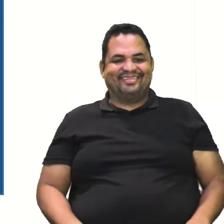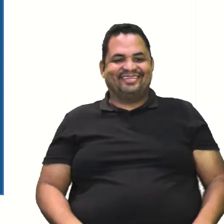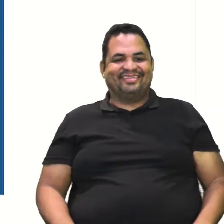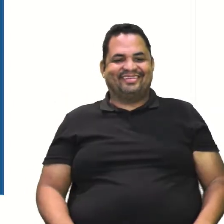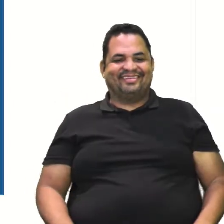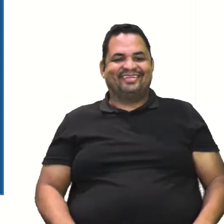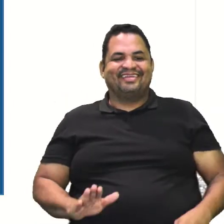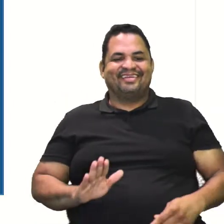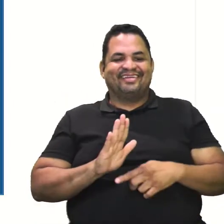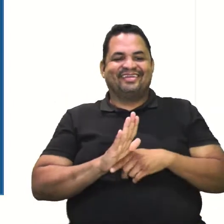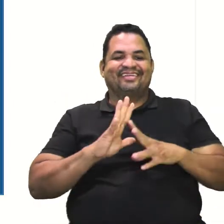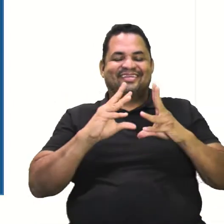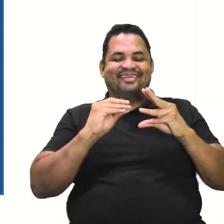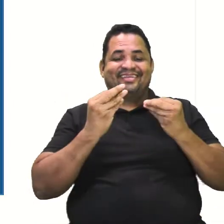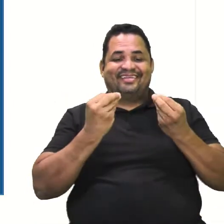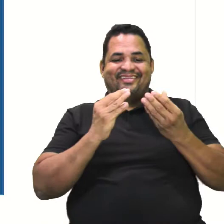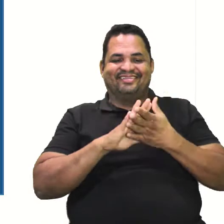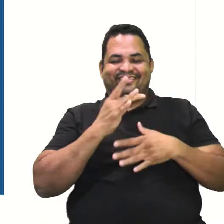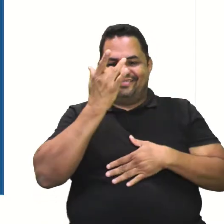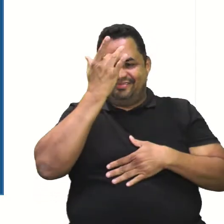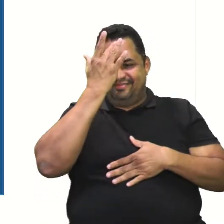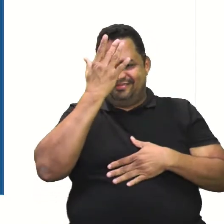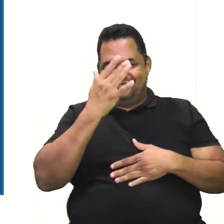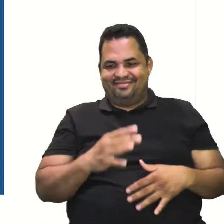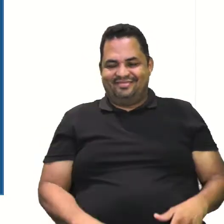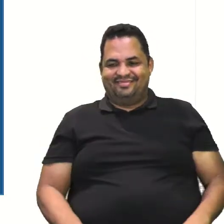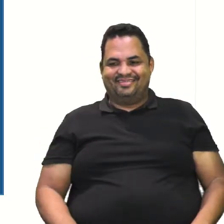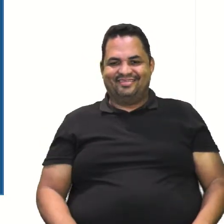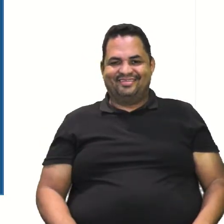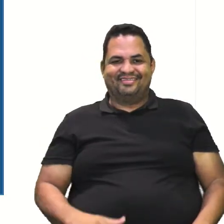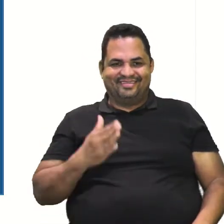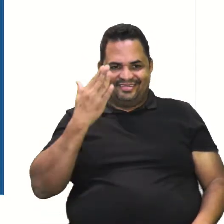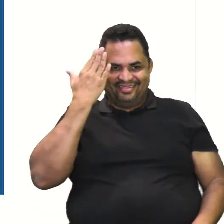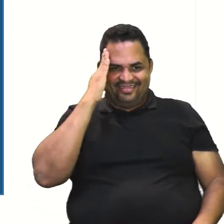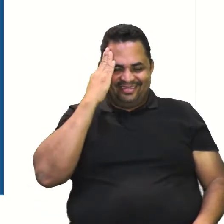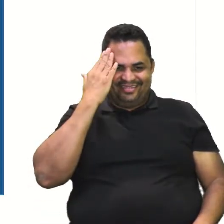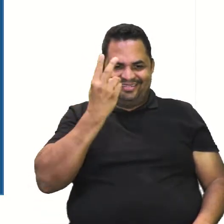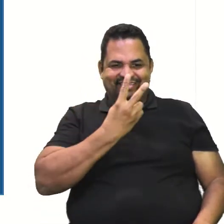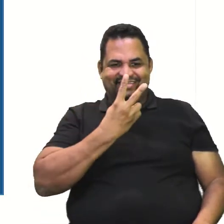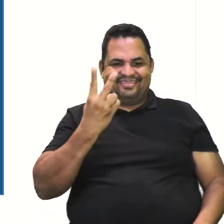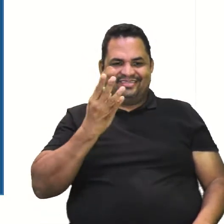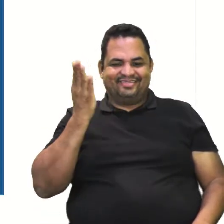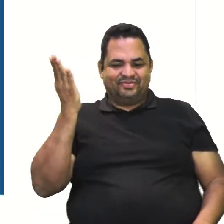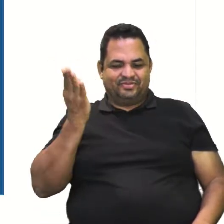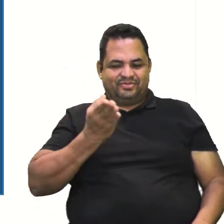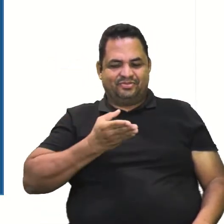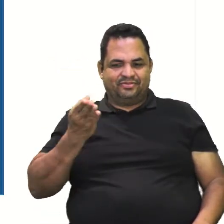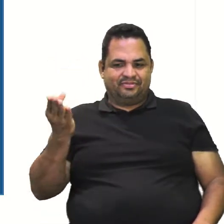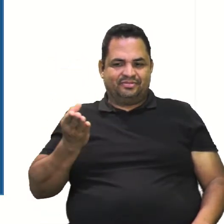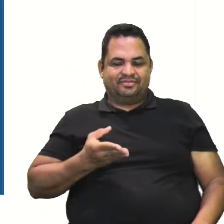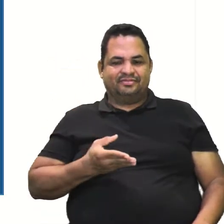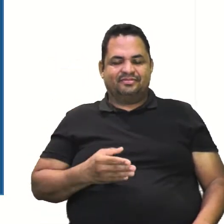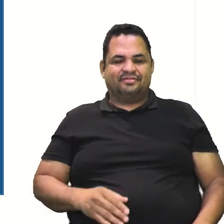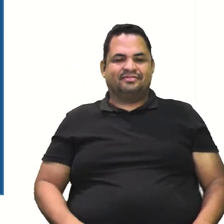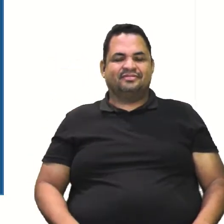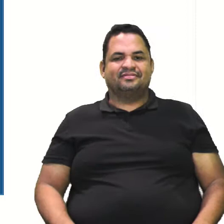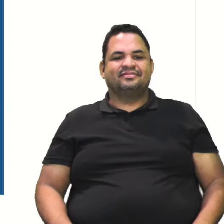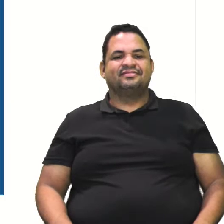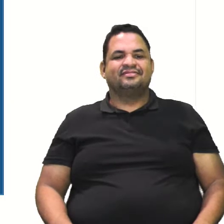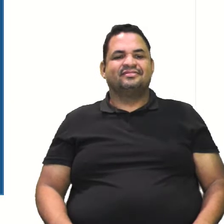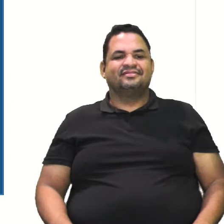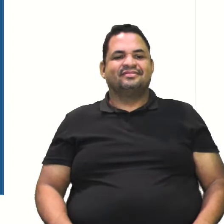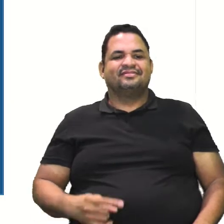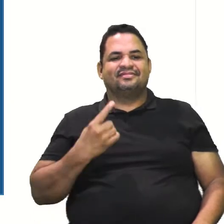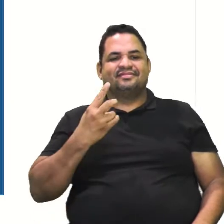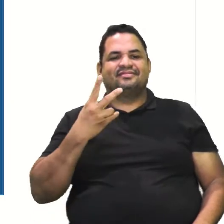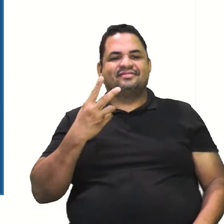muito agora. Ficou muito fácil agora. Né? Vocês entenderam? Os dois são cortes do cone. Vamos à resposta, então? Vamos.